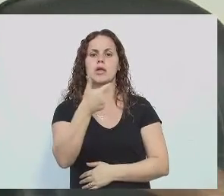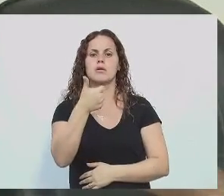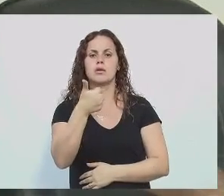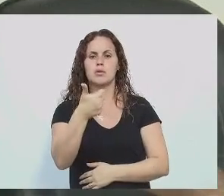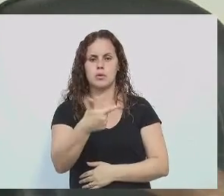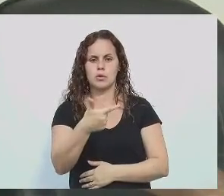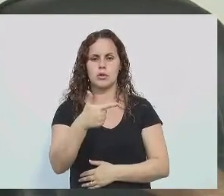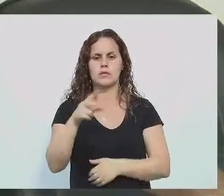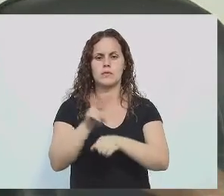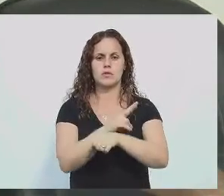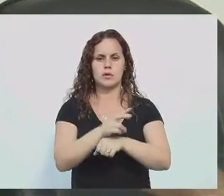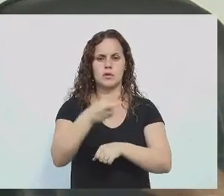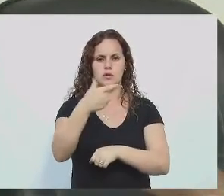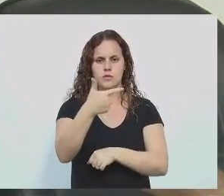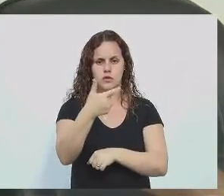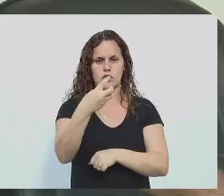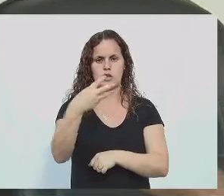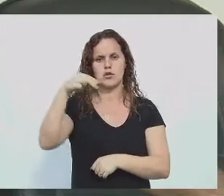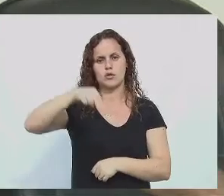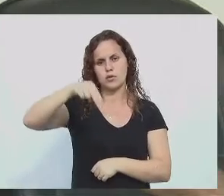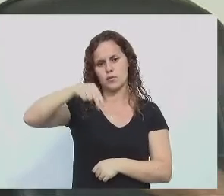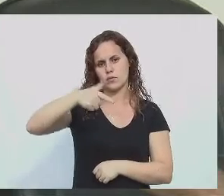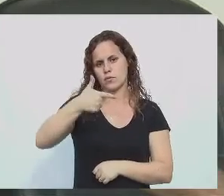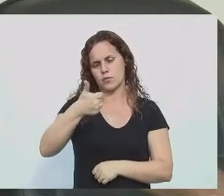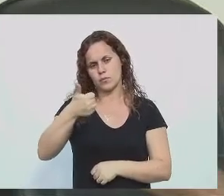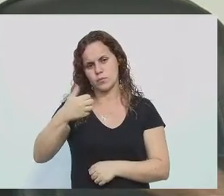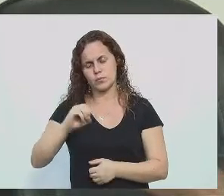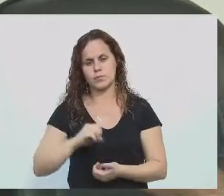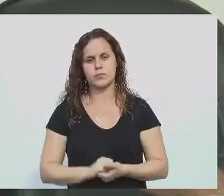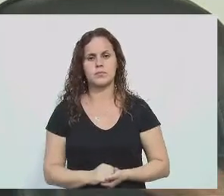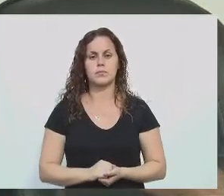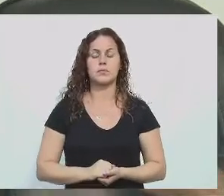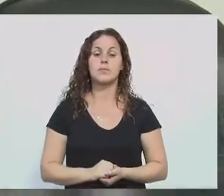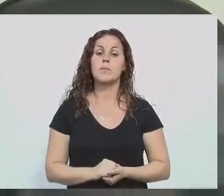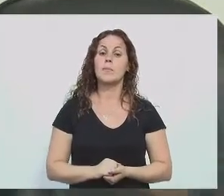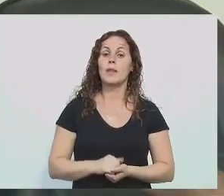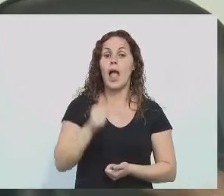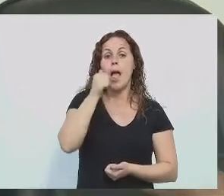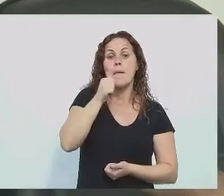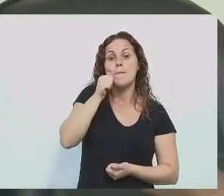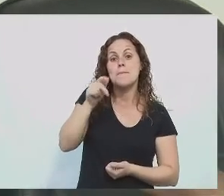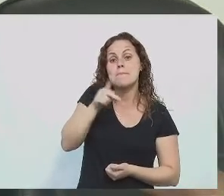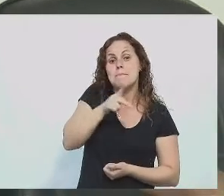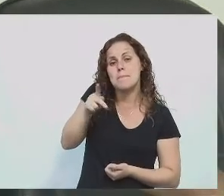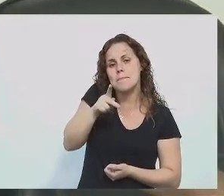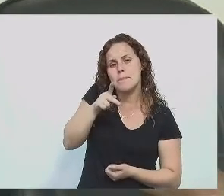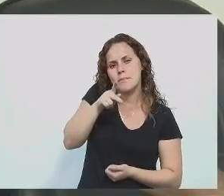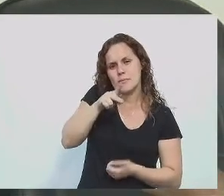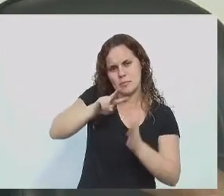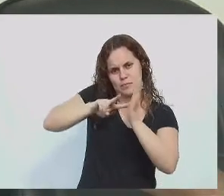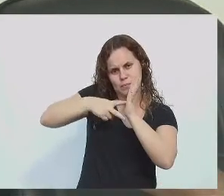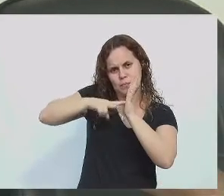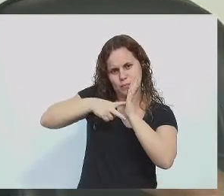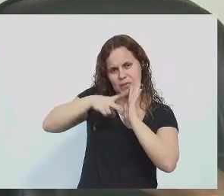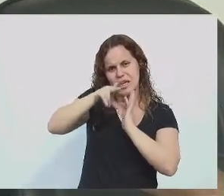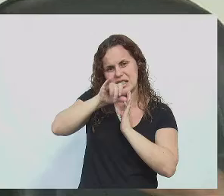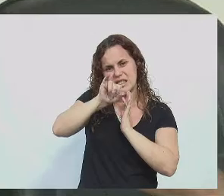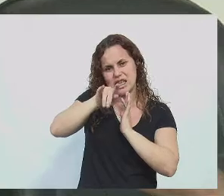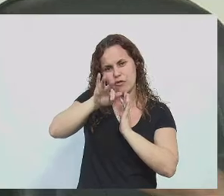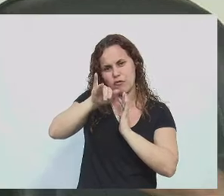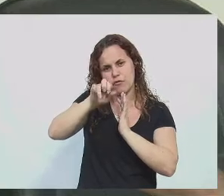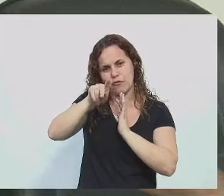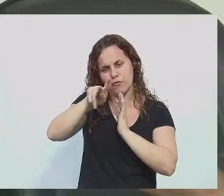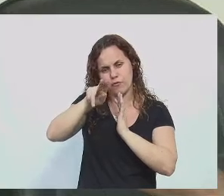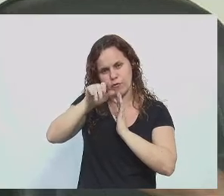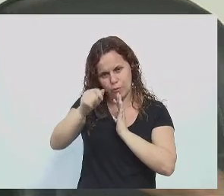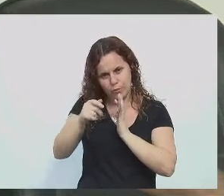Viçosa, 23 de novembro de 2020. Excelentíssima senhora presidente do SINFUP, não obstante as